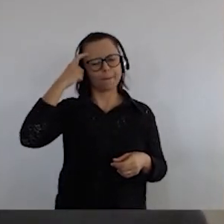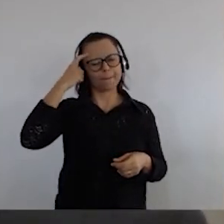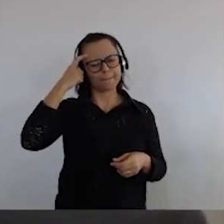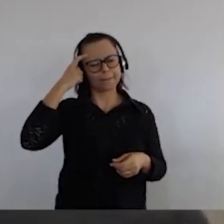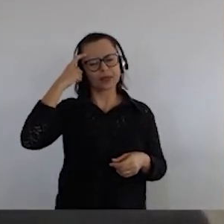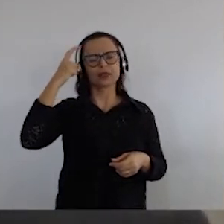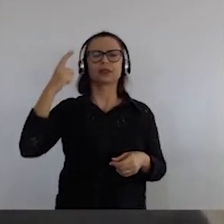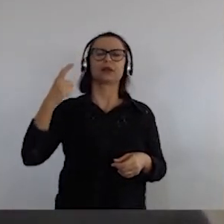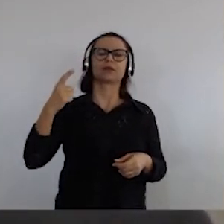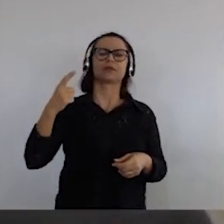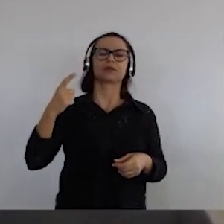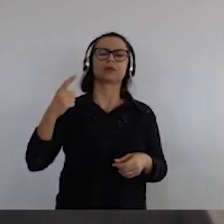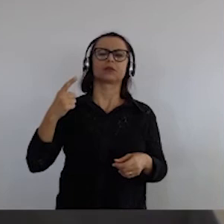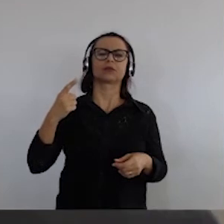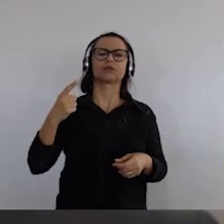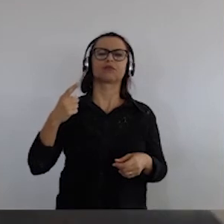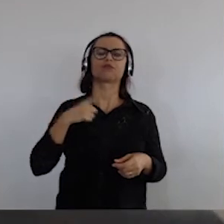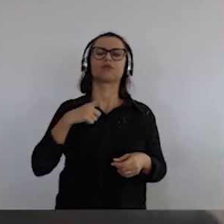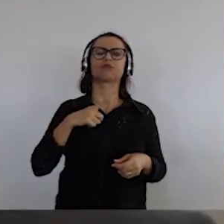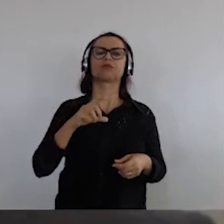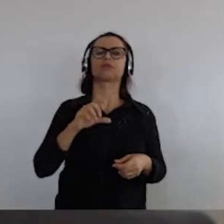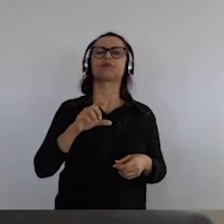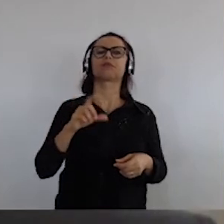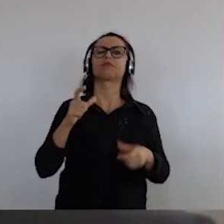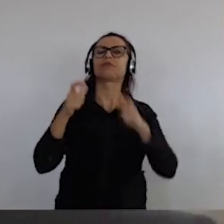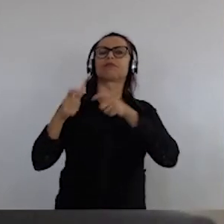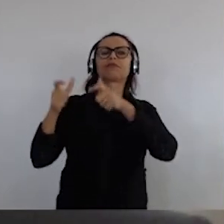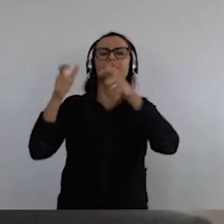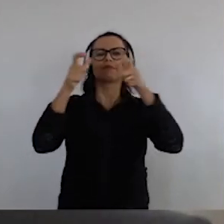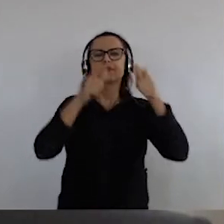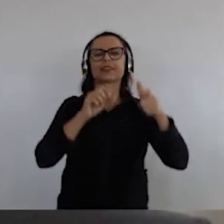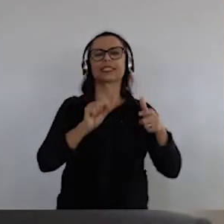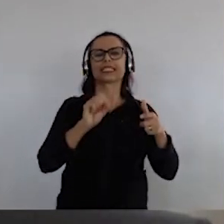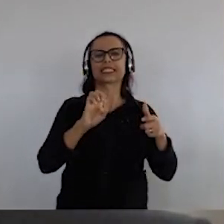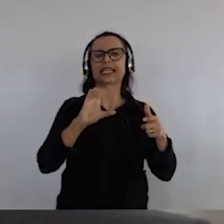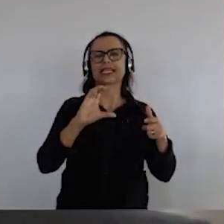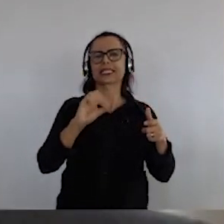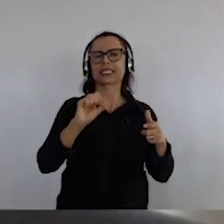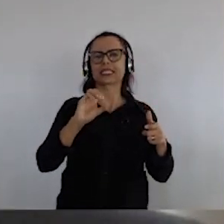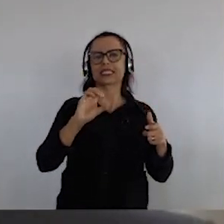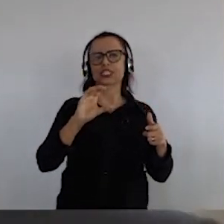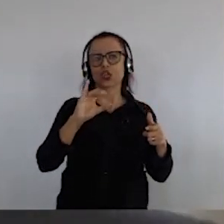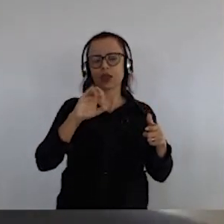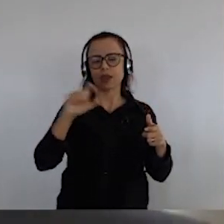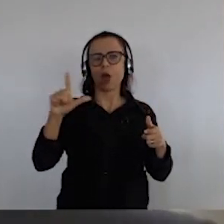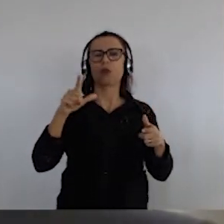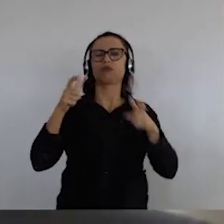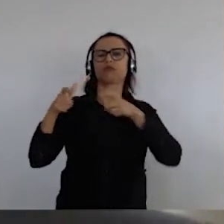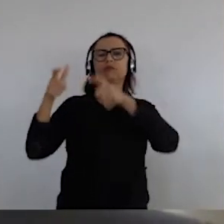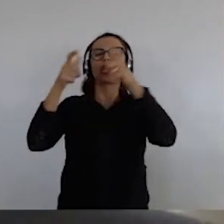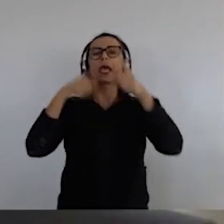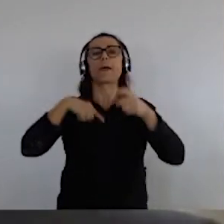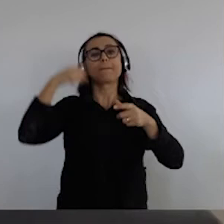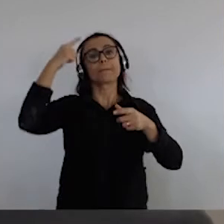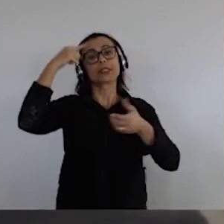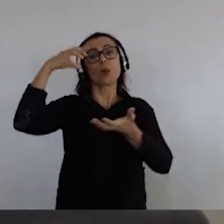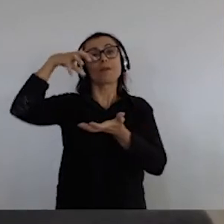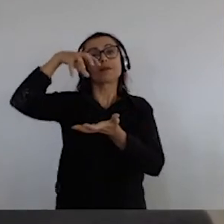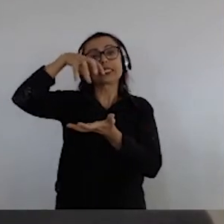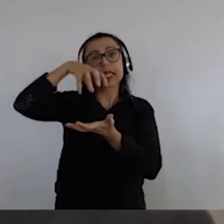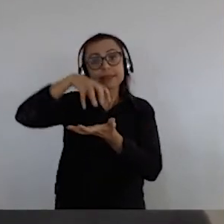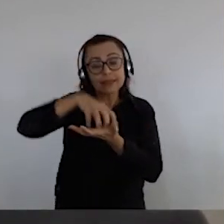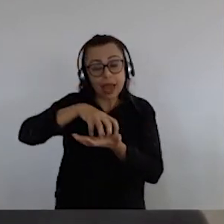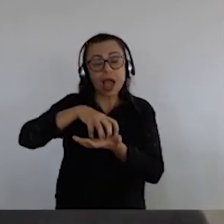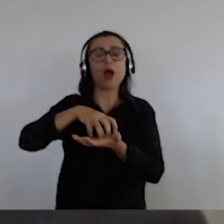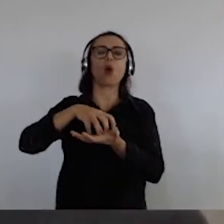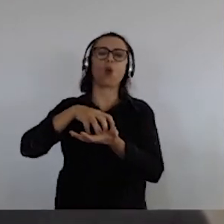trabalho na seccional, a primeira providência foi estabelecer uma central de defesa de prerrogativas com